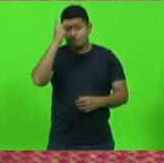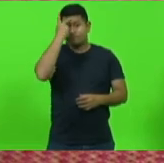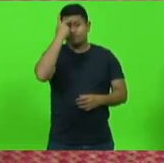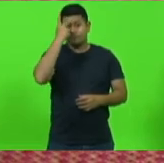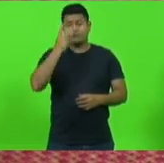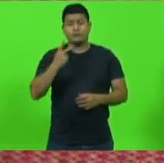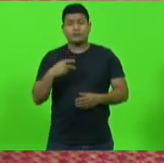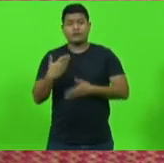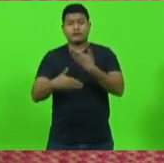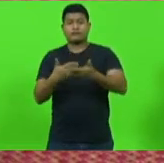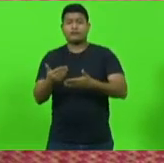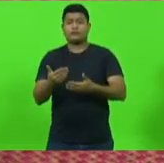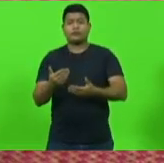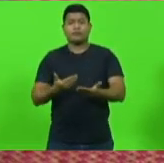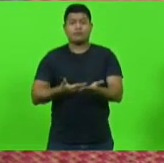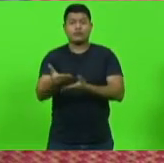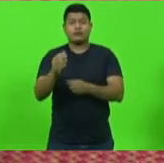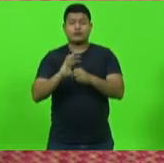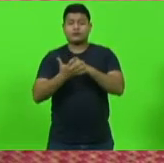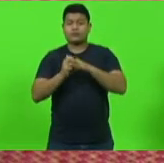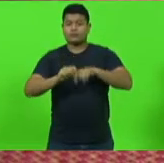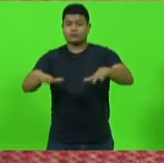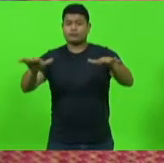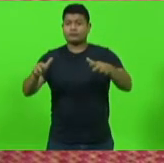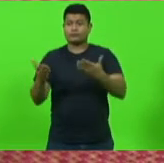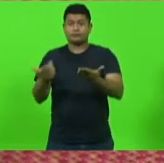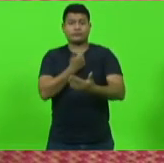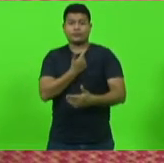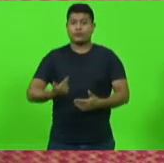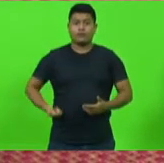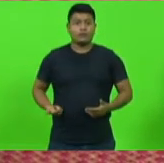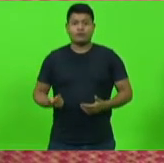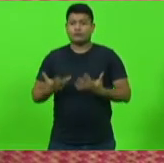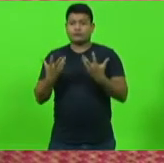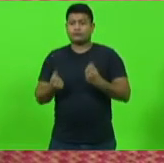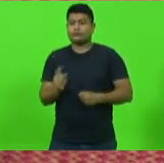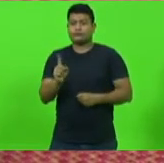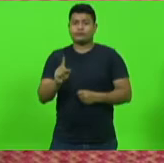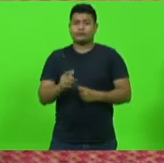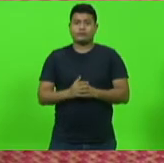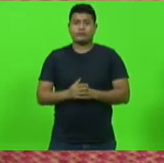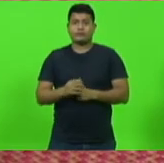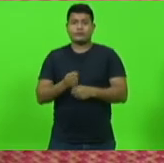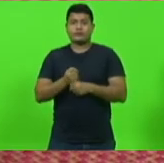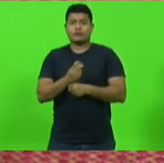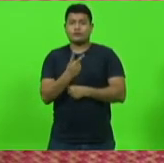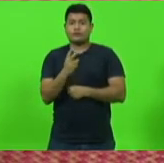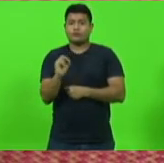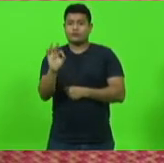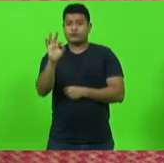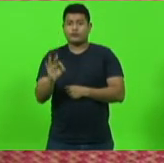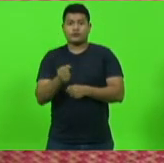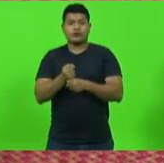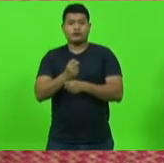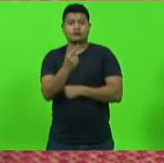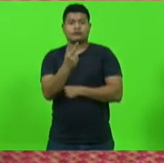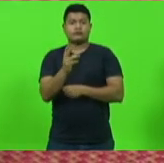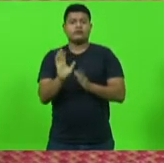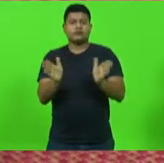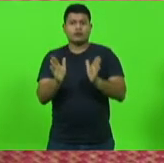pandemia e o governo não deu. Então, 20% em 2 anos já é muito.